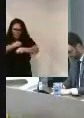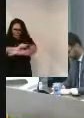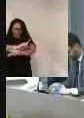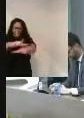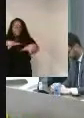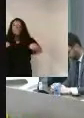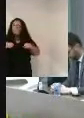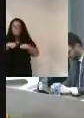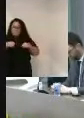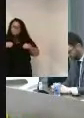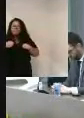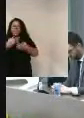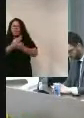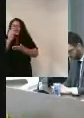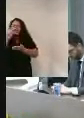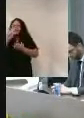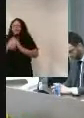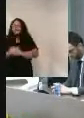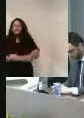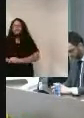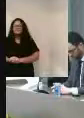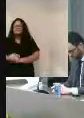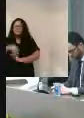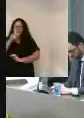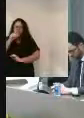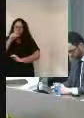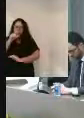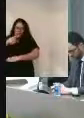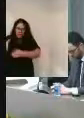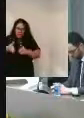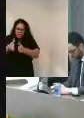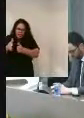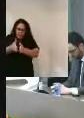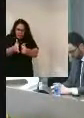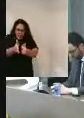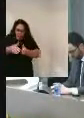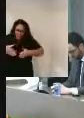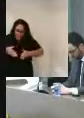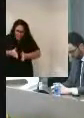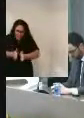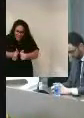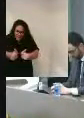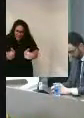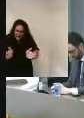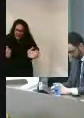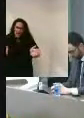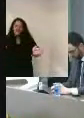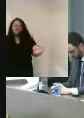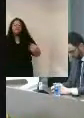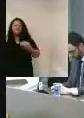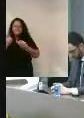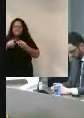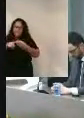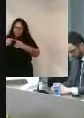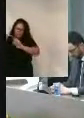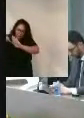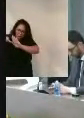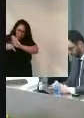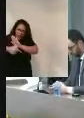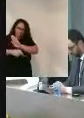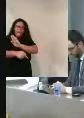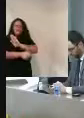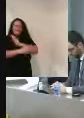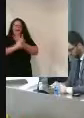provocando um alargamento do leito do rio, a profundidade do rio, e isso provoca sérios